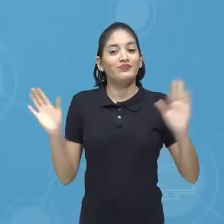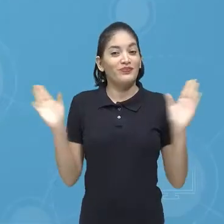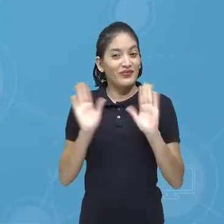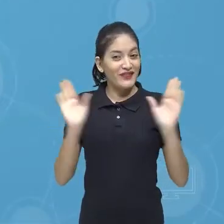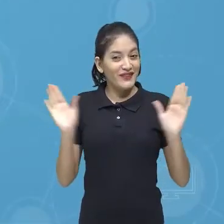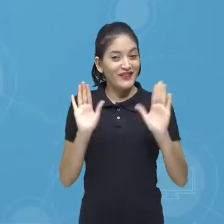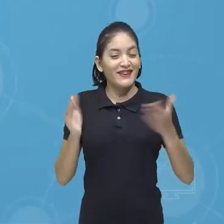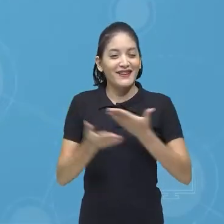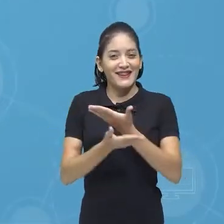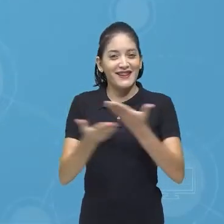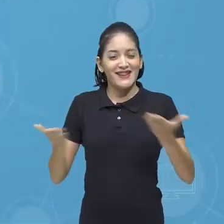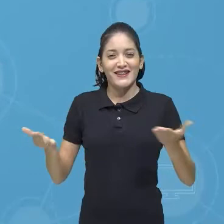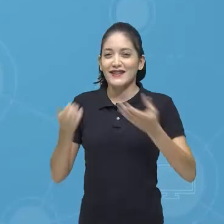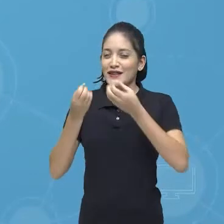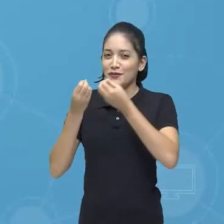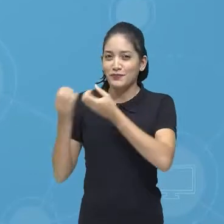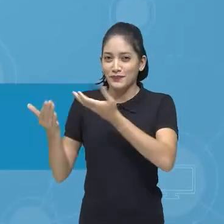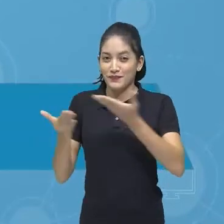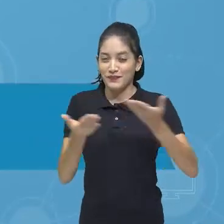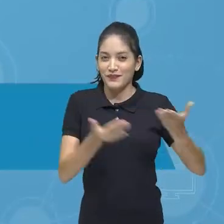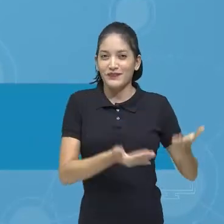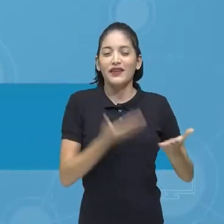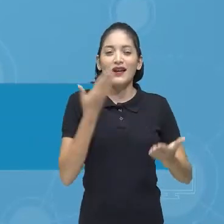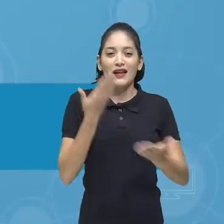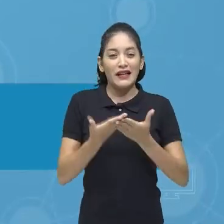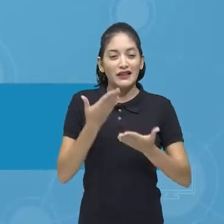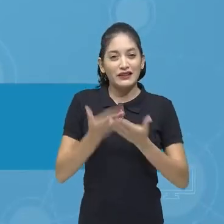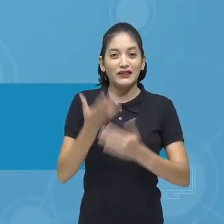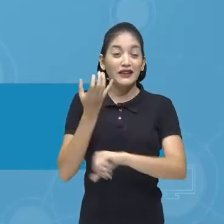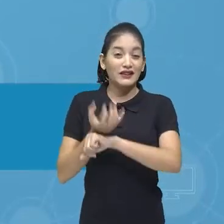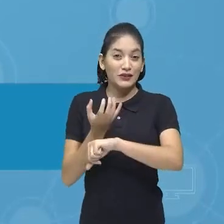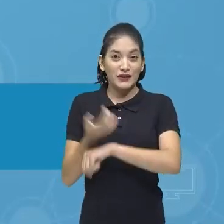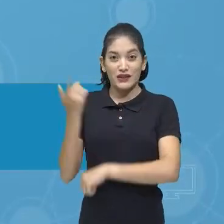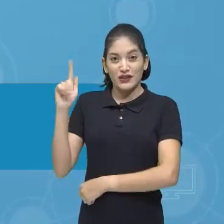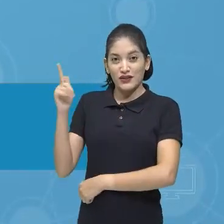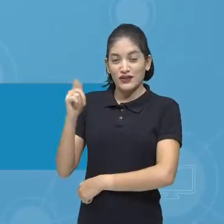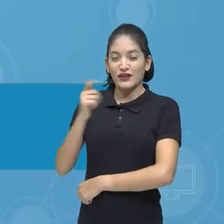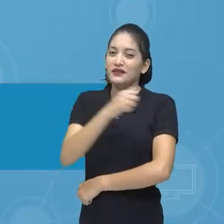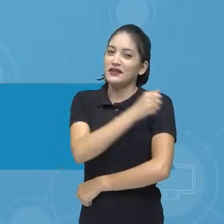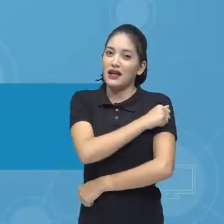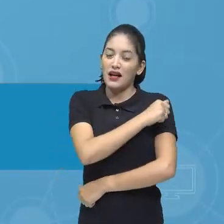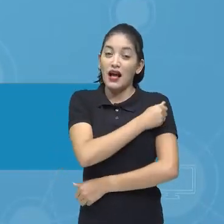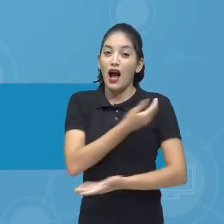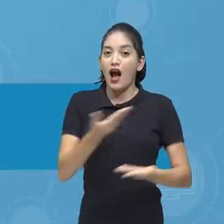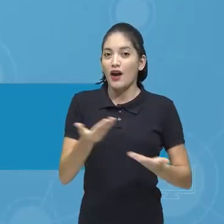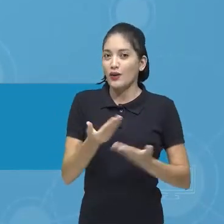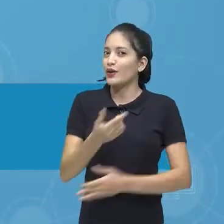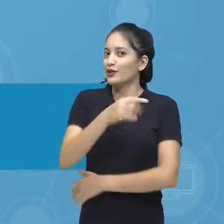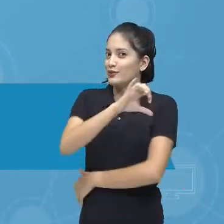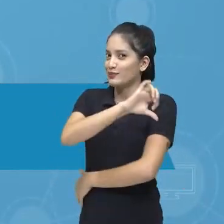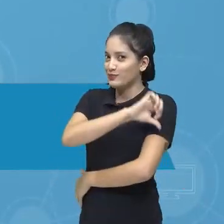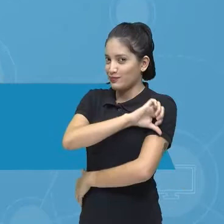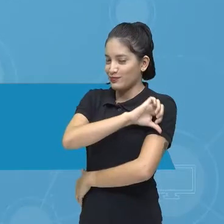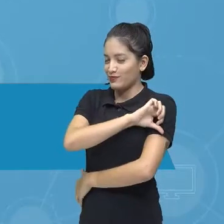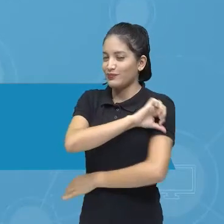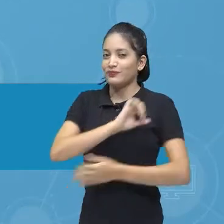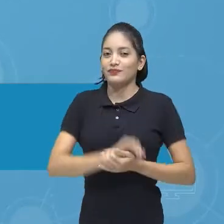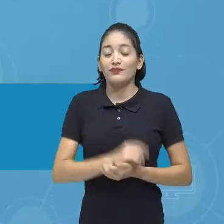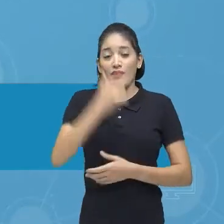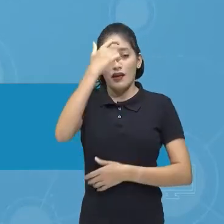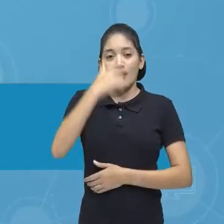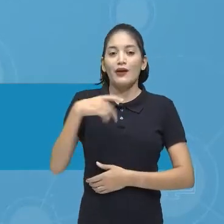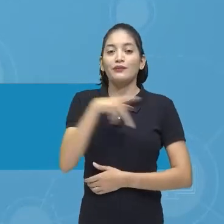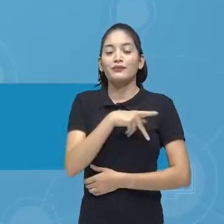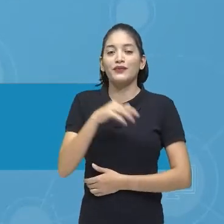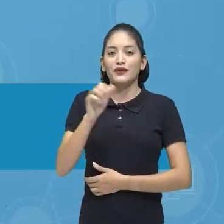Olá, sejam todos bem-vindos aí à nossa aula de Geografia para os nossos alunos agora do 9º ano, né? Eu sou a